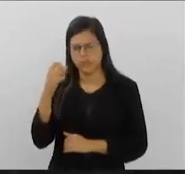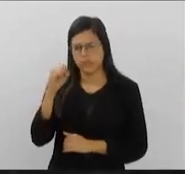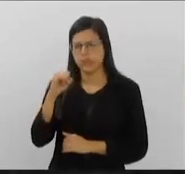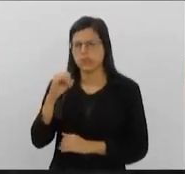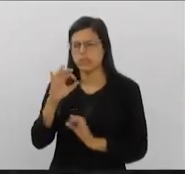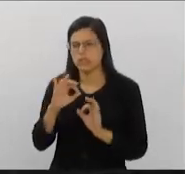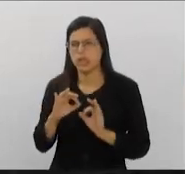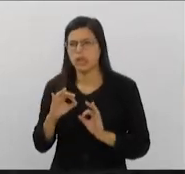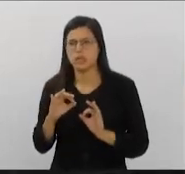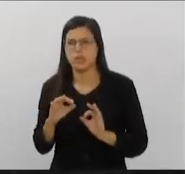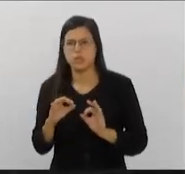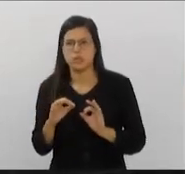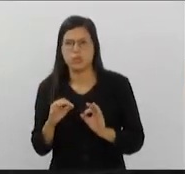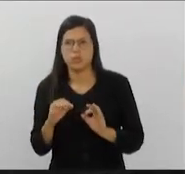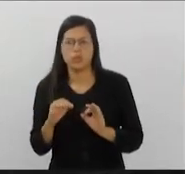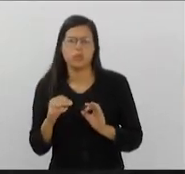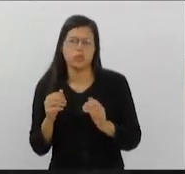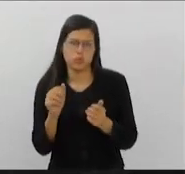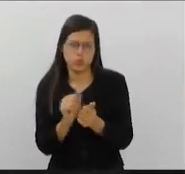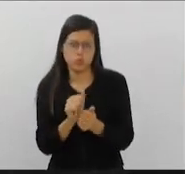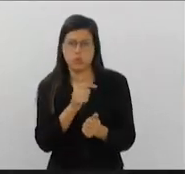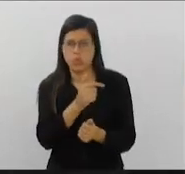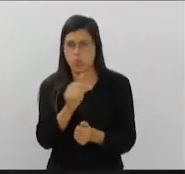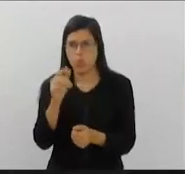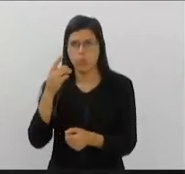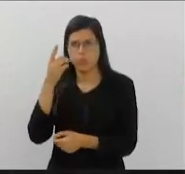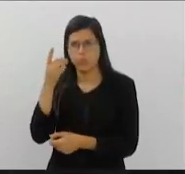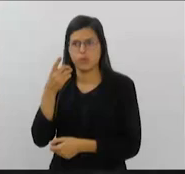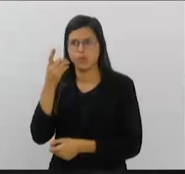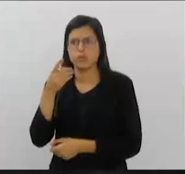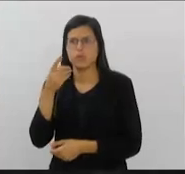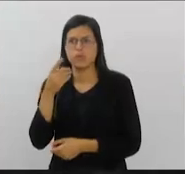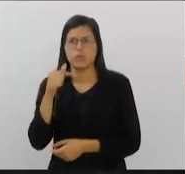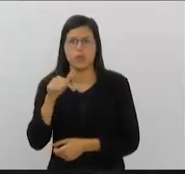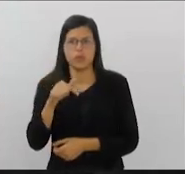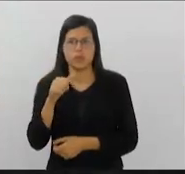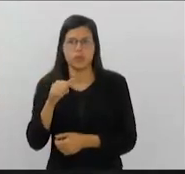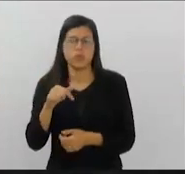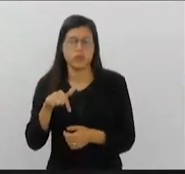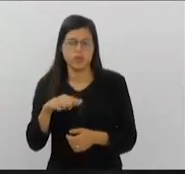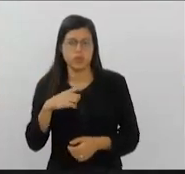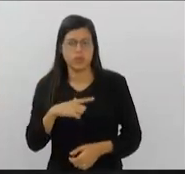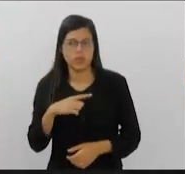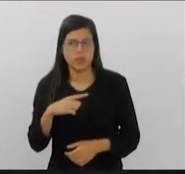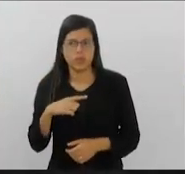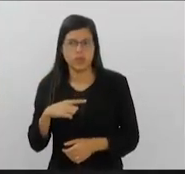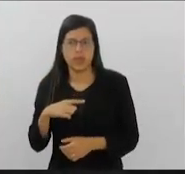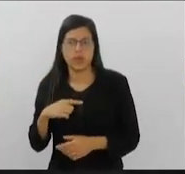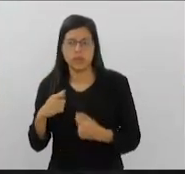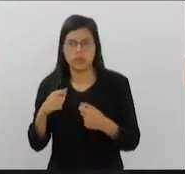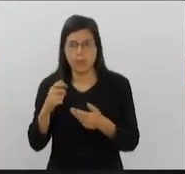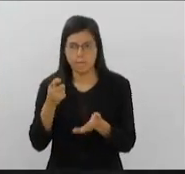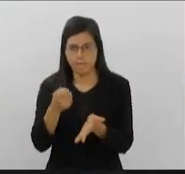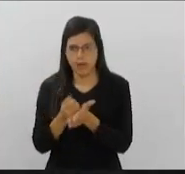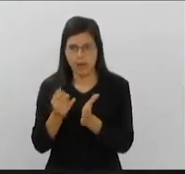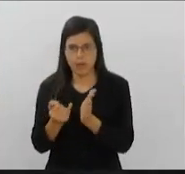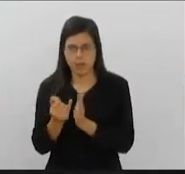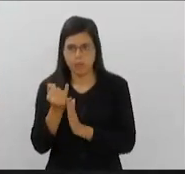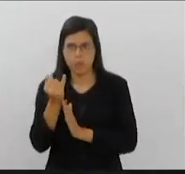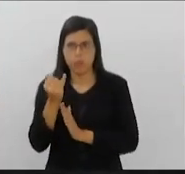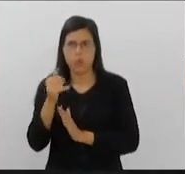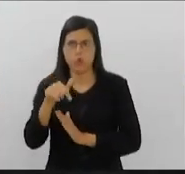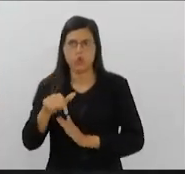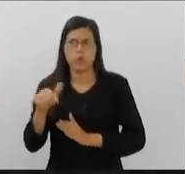acredito que é esse, em coautoria contra os deputados, que prevê isenção fiscal para geração de emprego e renda